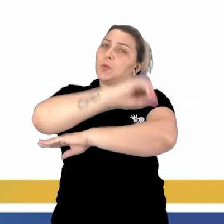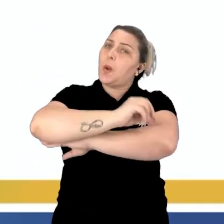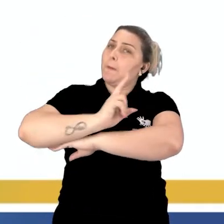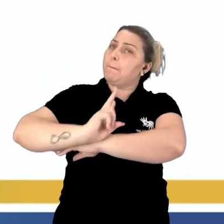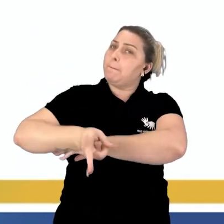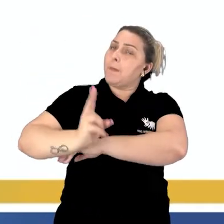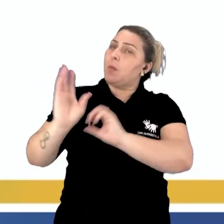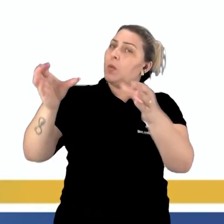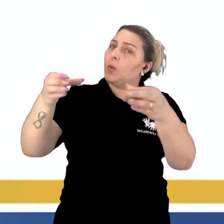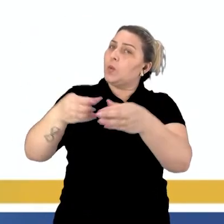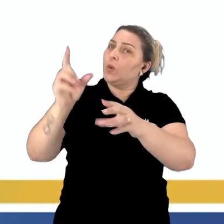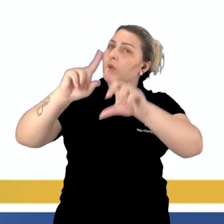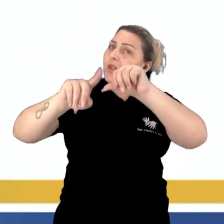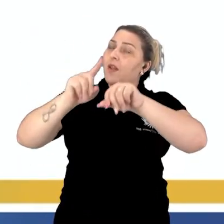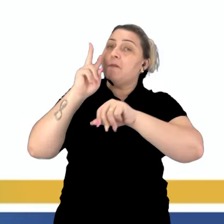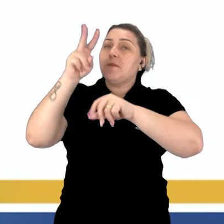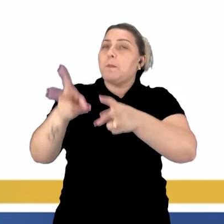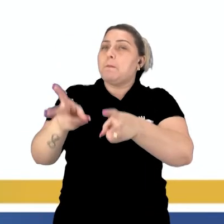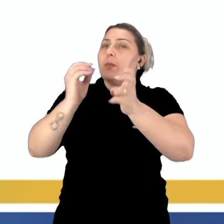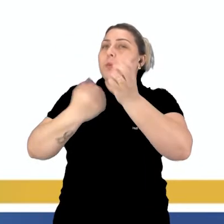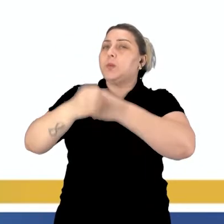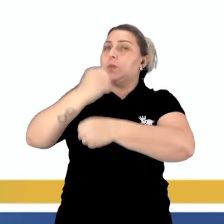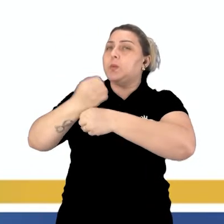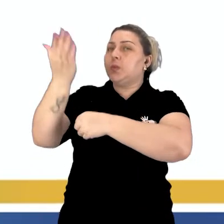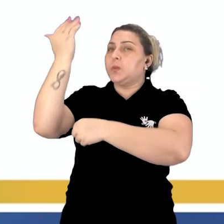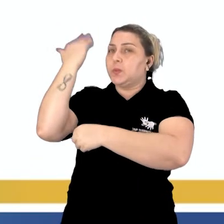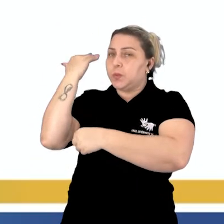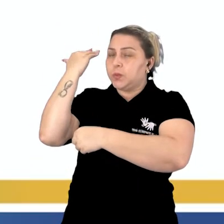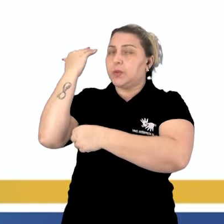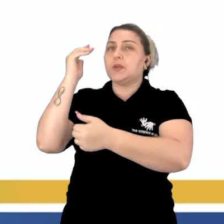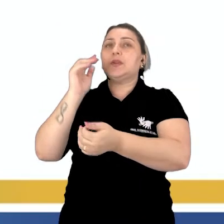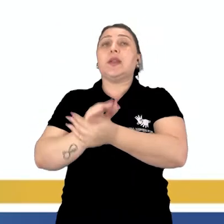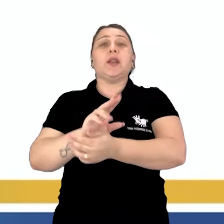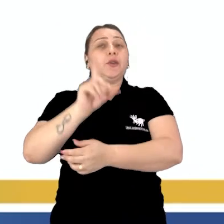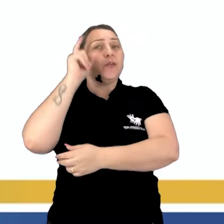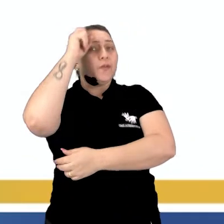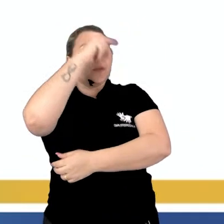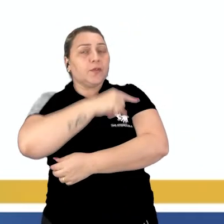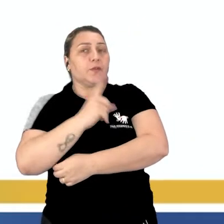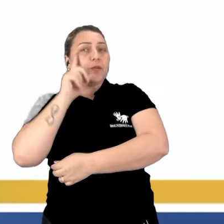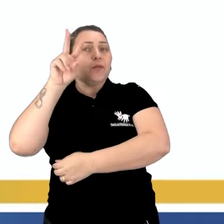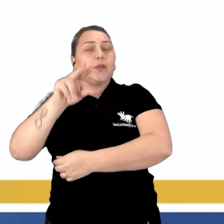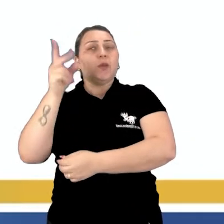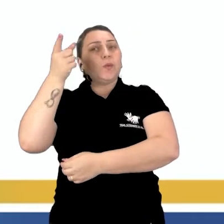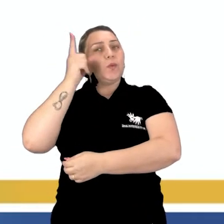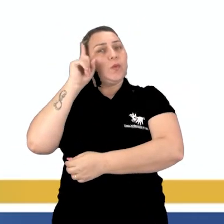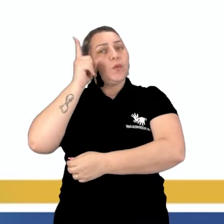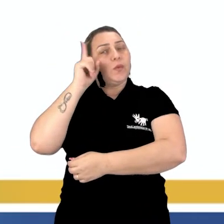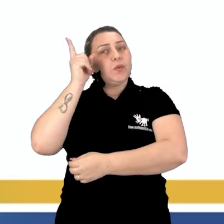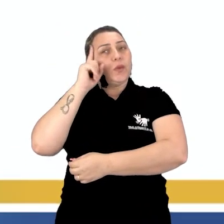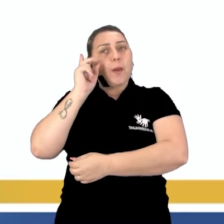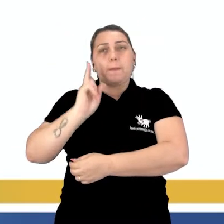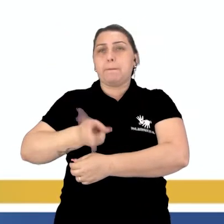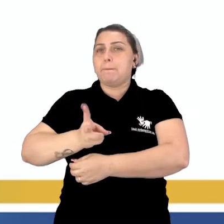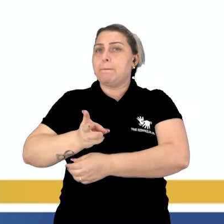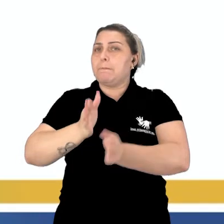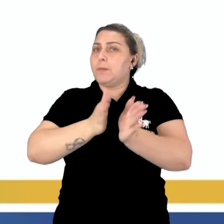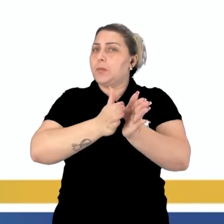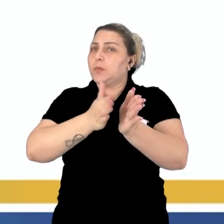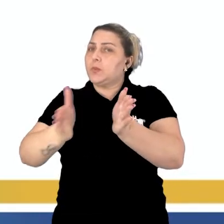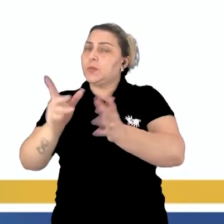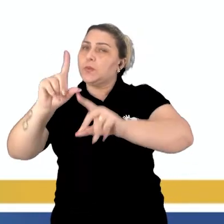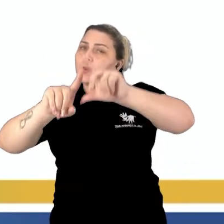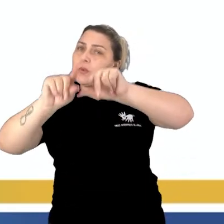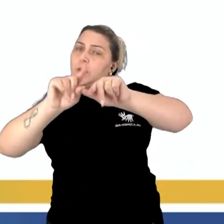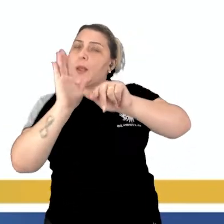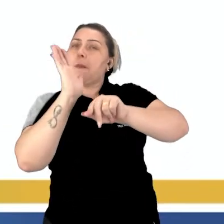mesmo grupo de estrelas que a gente havia notado há um tempo atrás. Então é difícil a gente observar todos os dias a mesma sequência de estrelas,